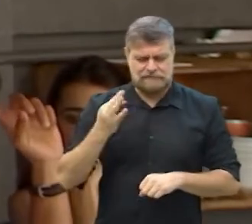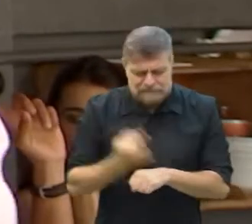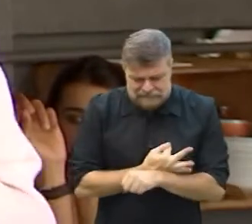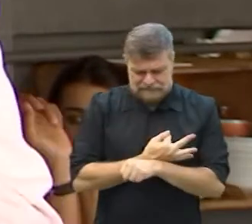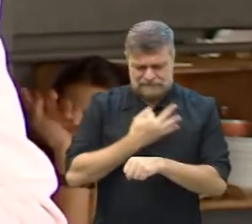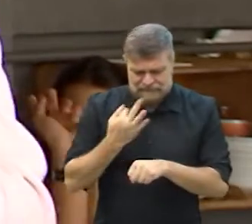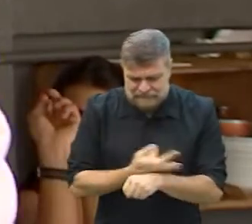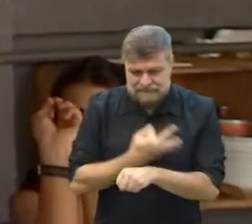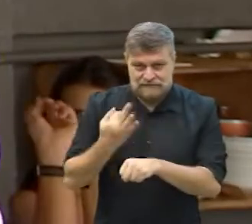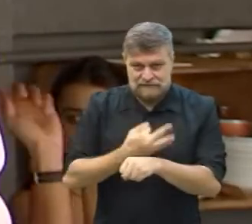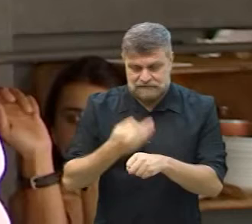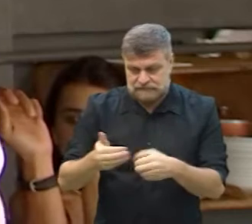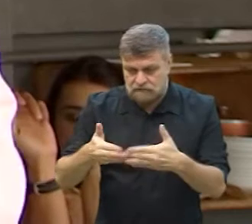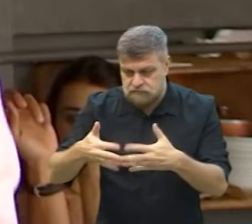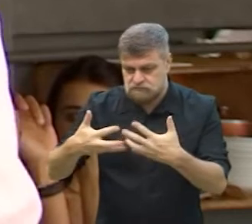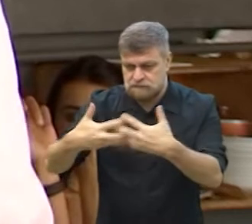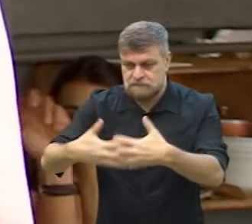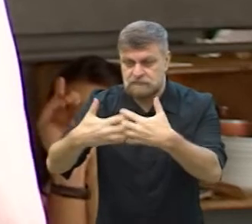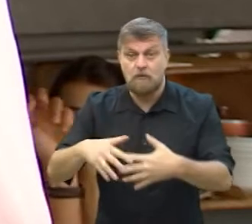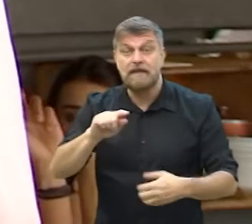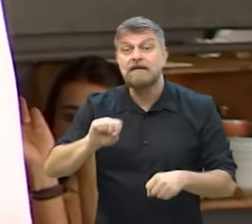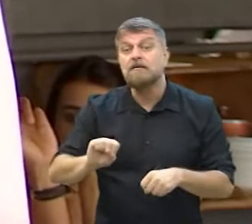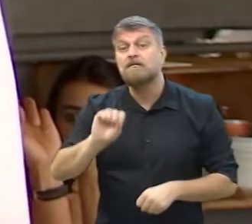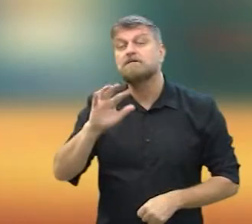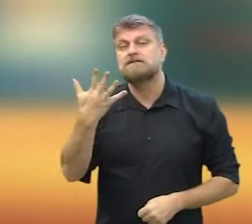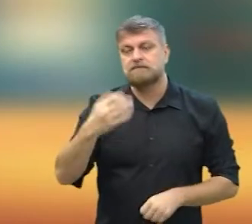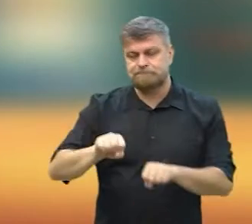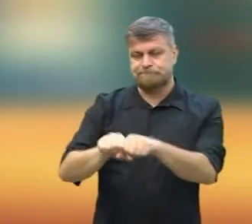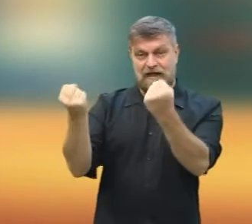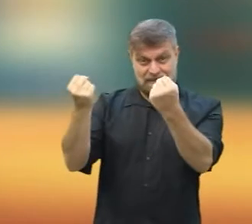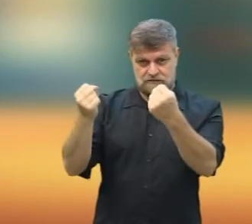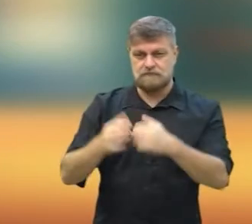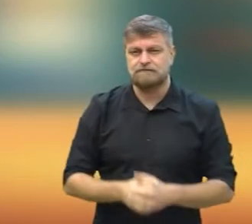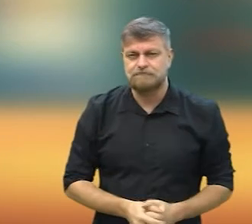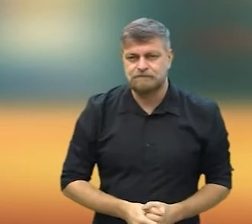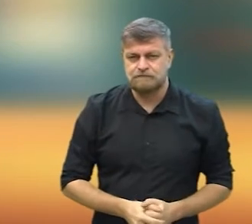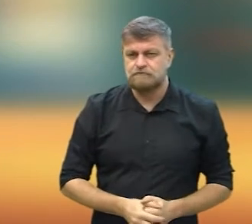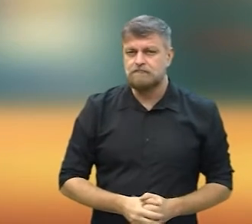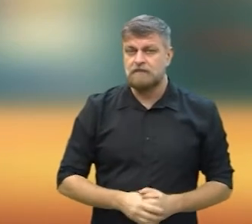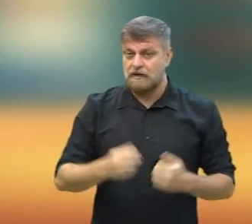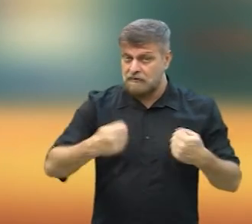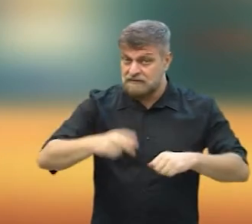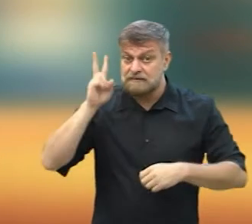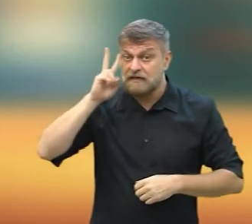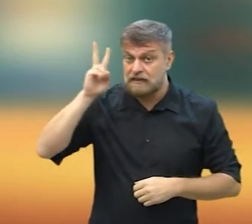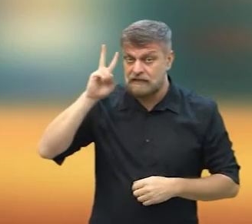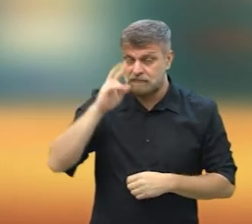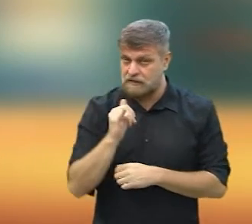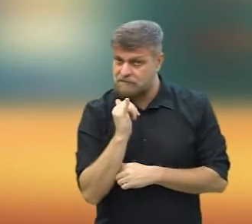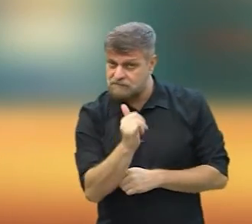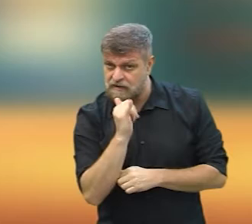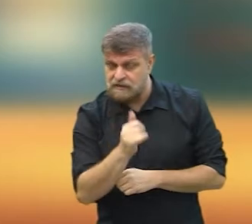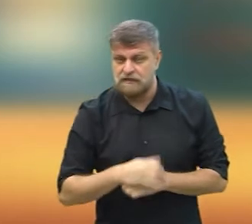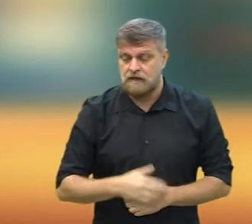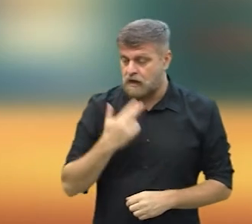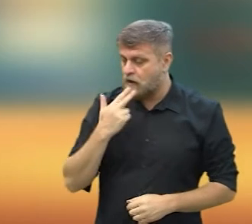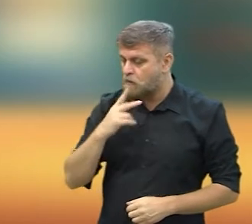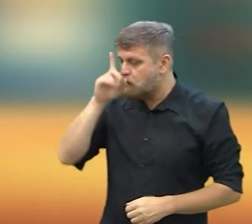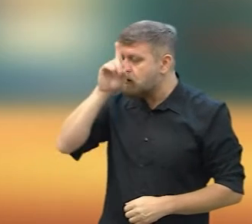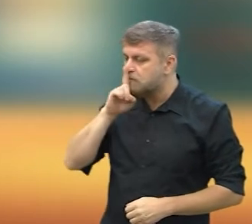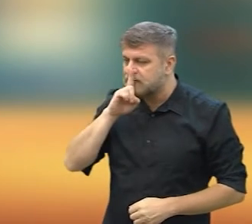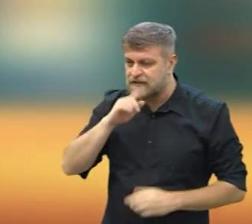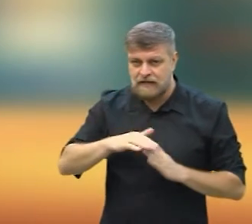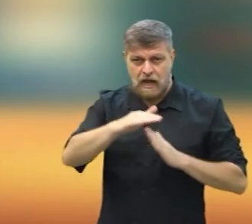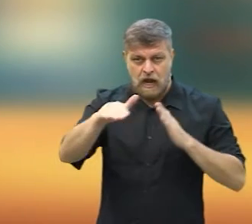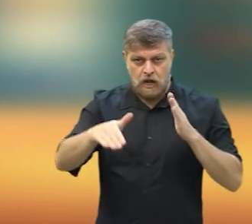tentaram sobreviver e tentaram manter seus empregos agora irão entrar em falência. Então nunca é demais lembrar, na fase amarela se